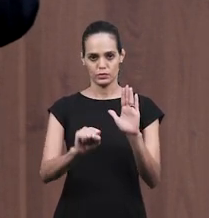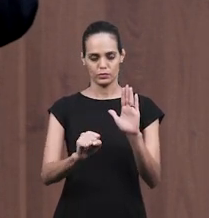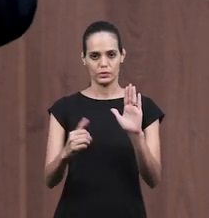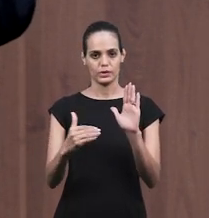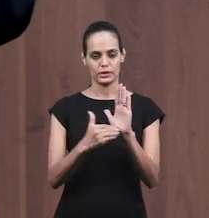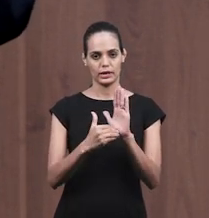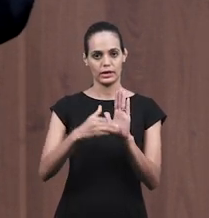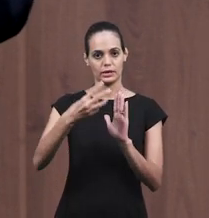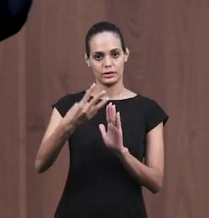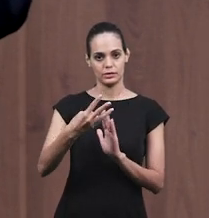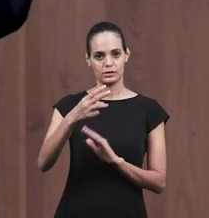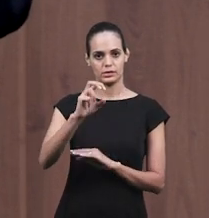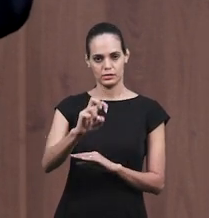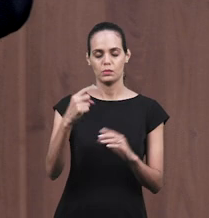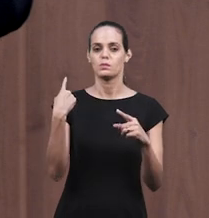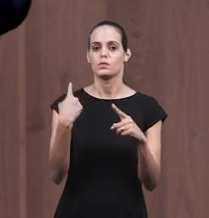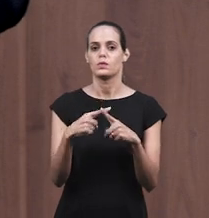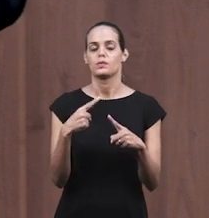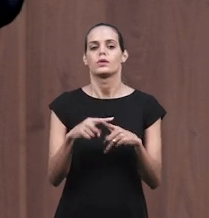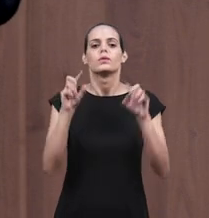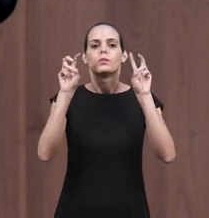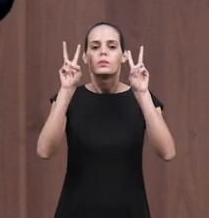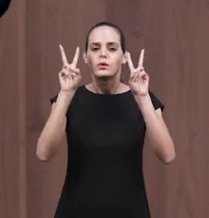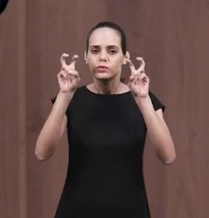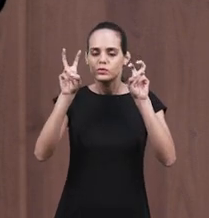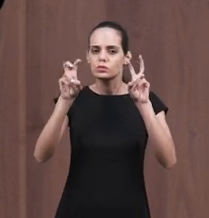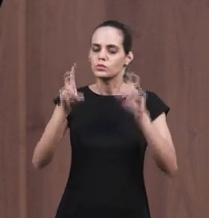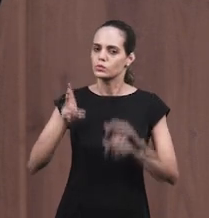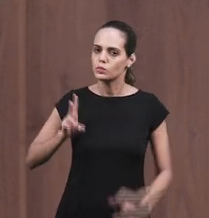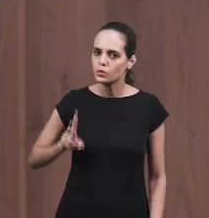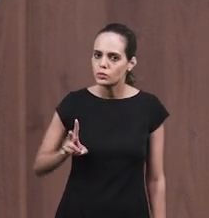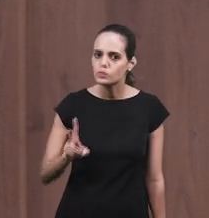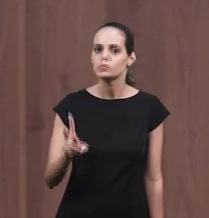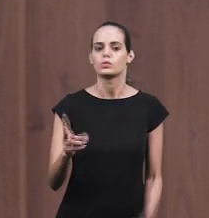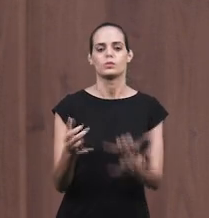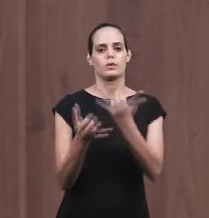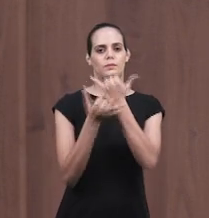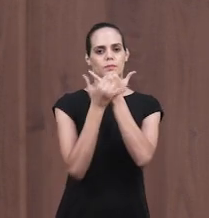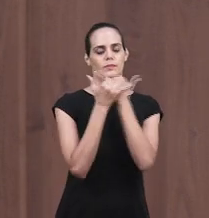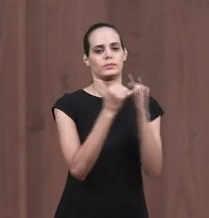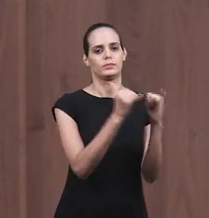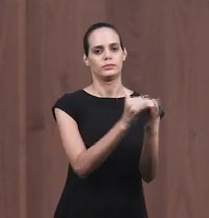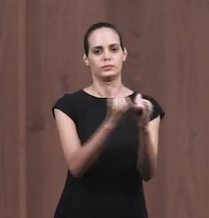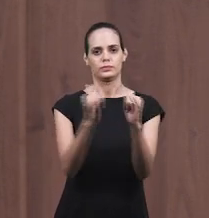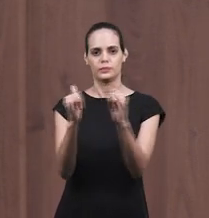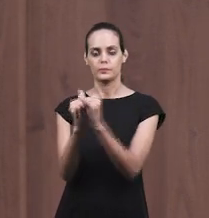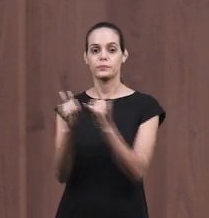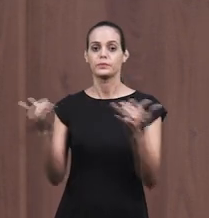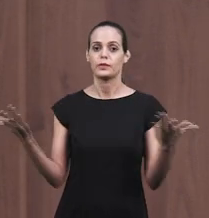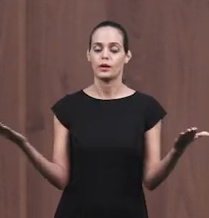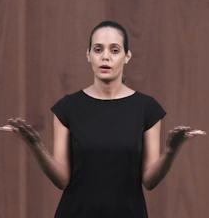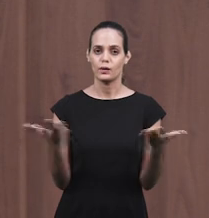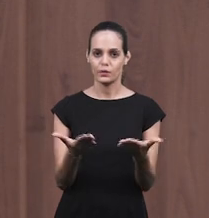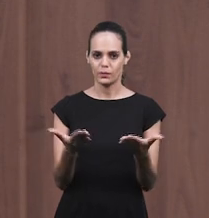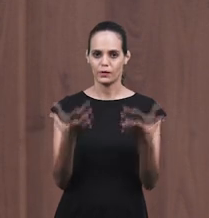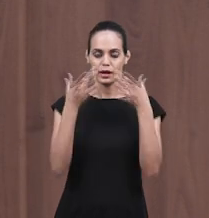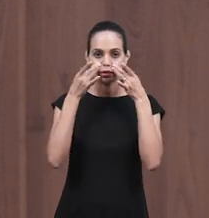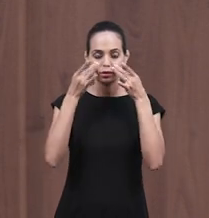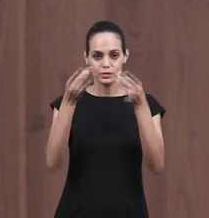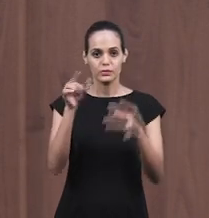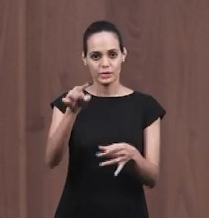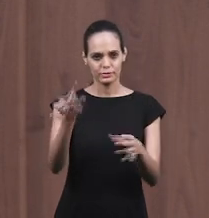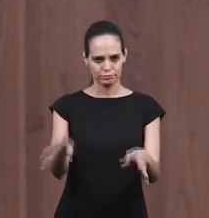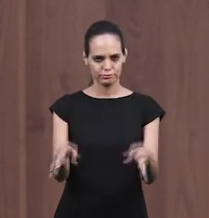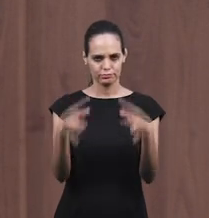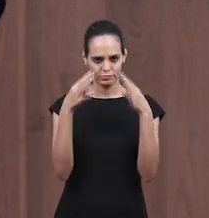verso 28 ao 35, porque o assunto continua sendo sobre perdão. Agora, eu quero chamar a sua